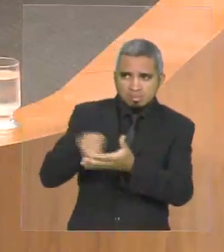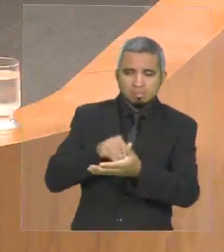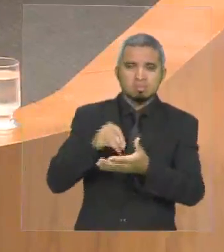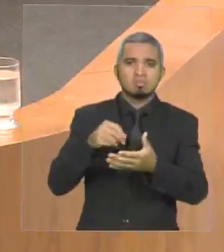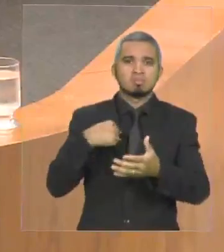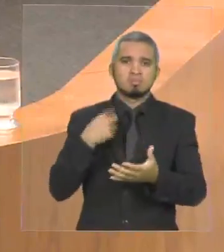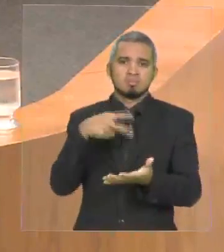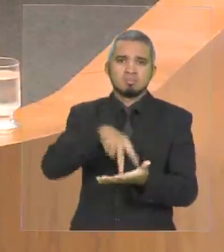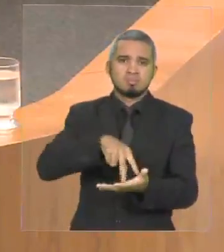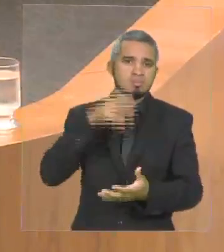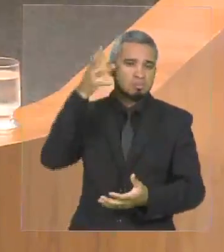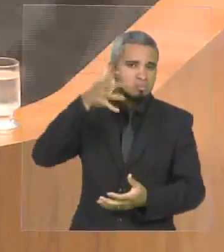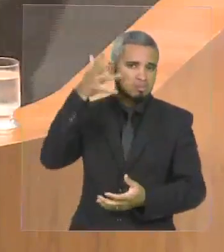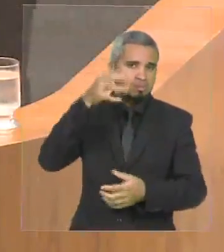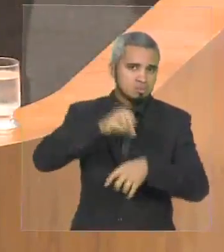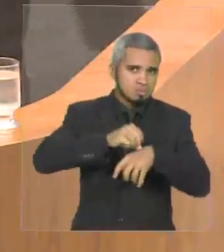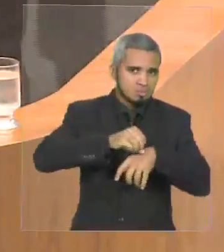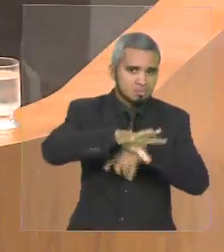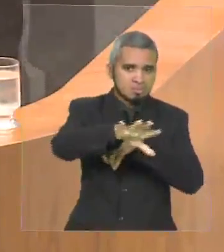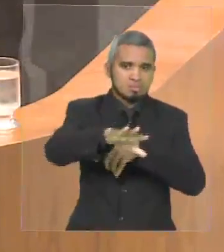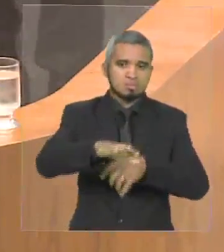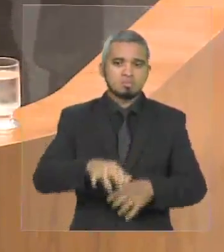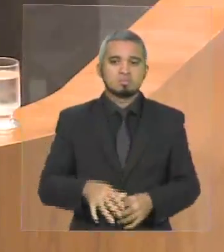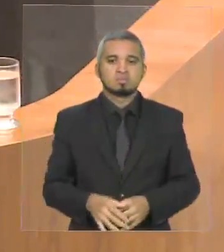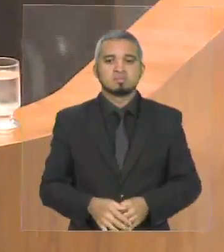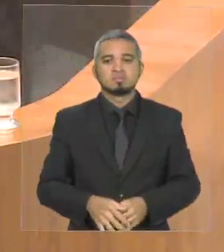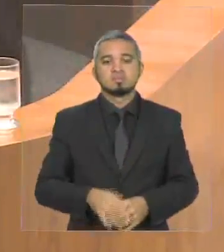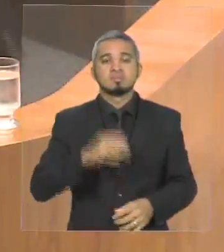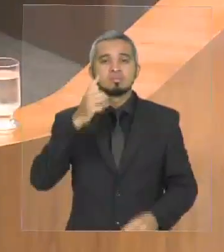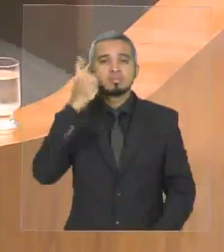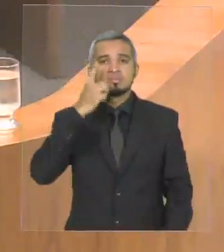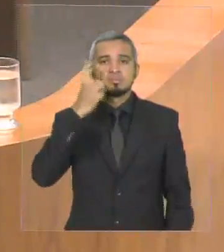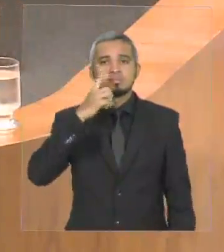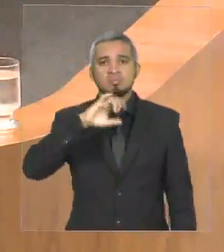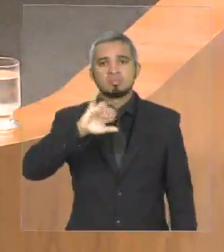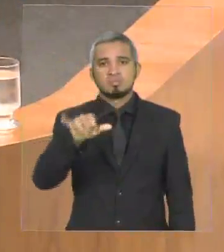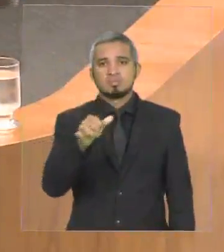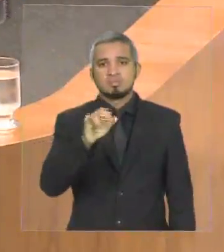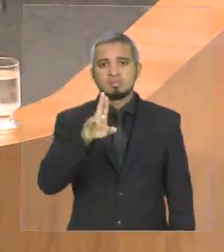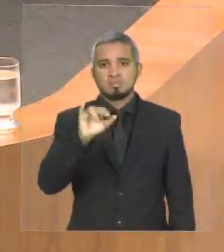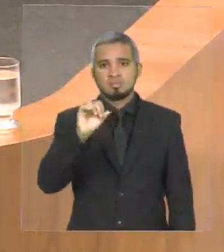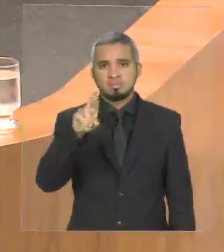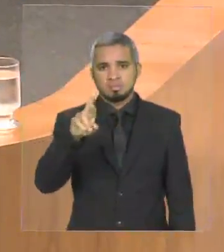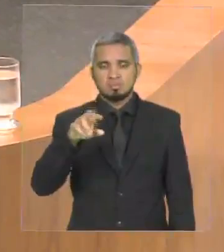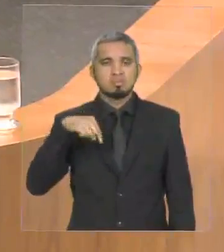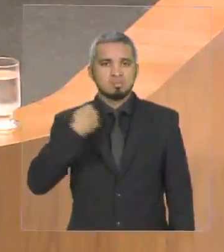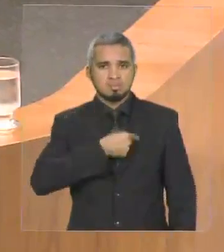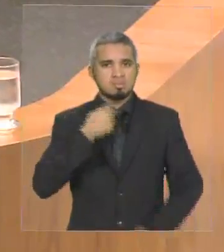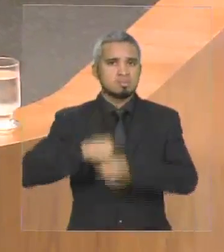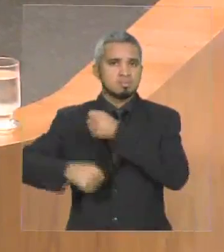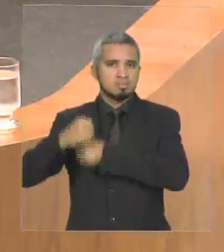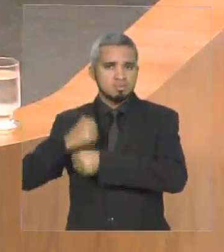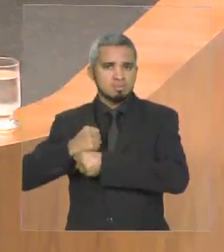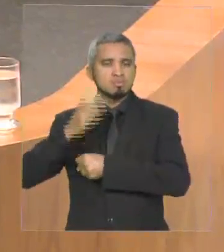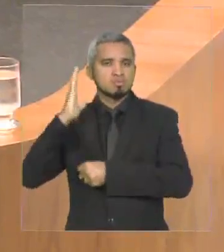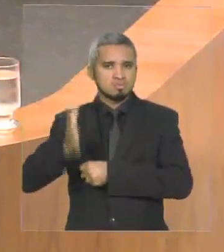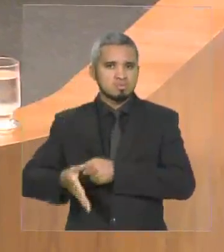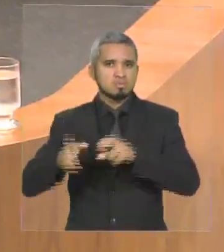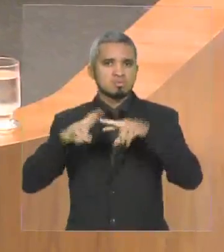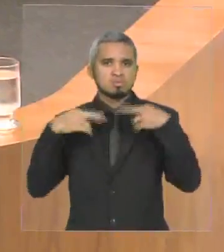porque já veio, deputado Júnior Verde, já veio, nós já tratamos desse assunto, ano passado mesmo, reunimos aqui em